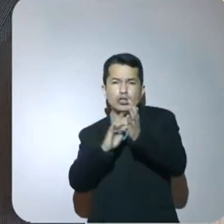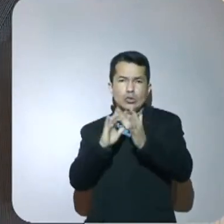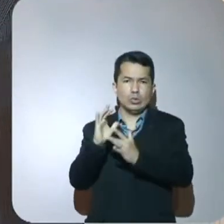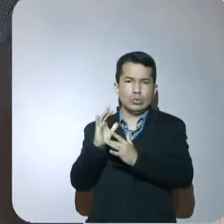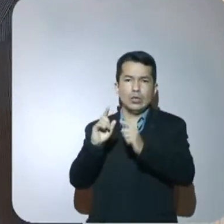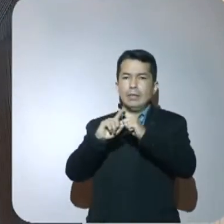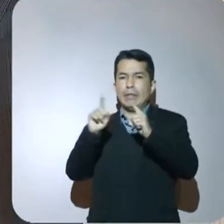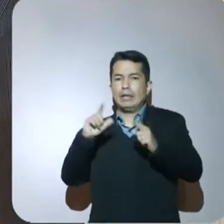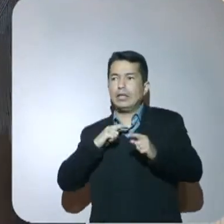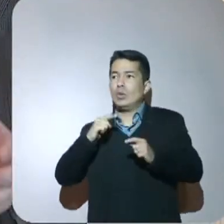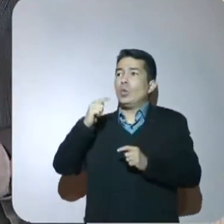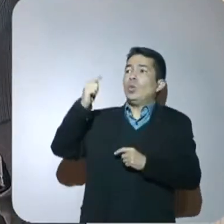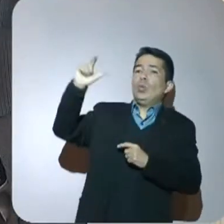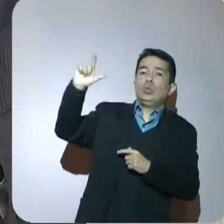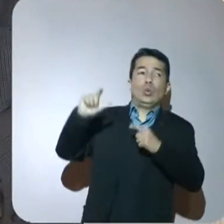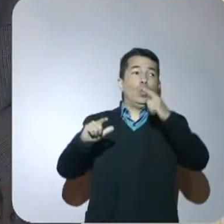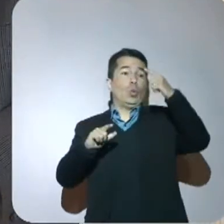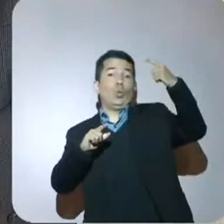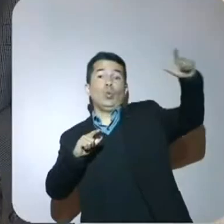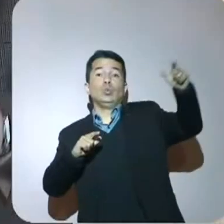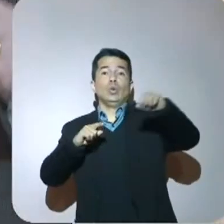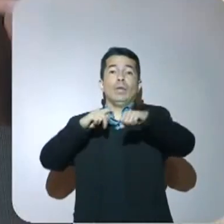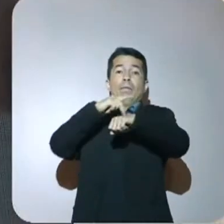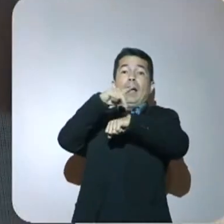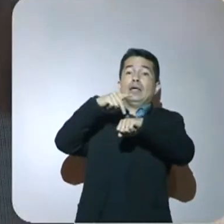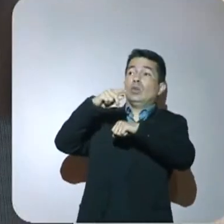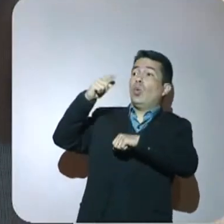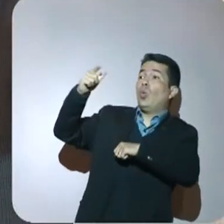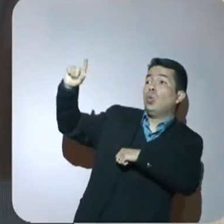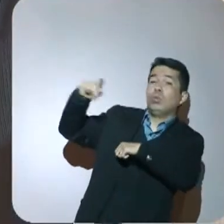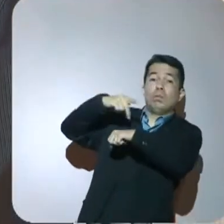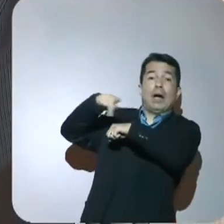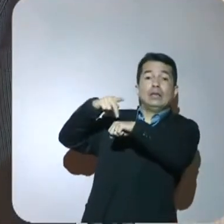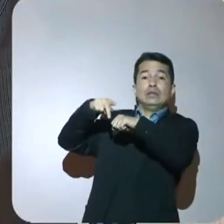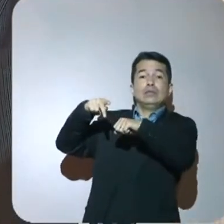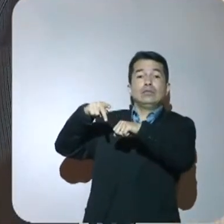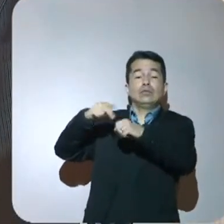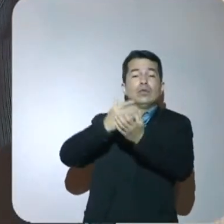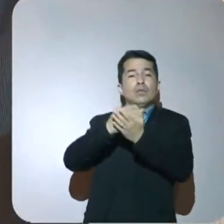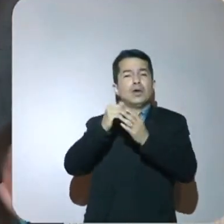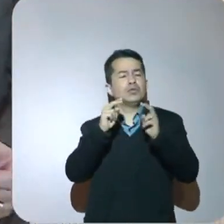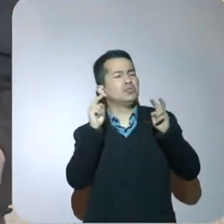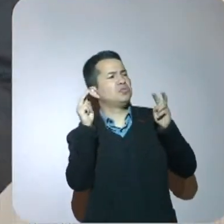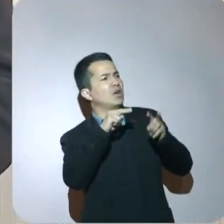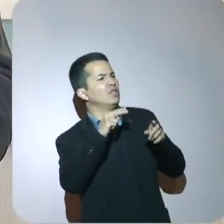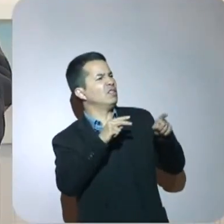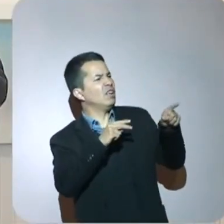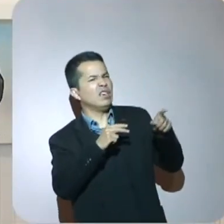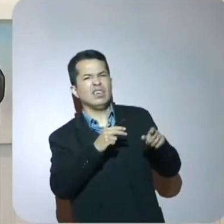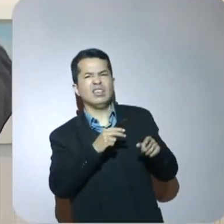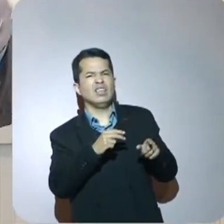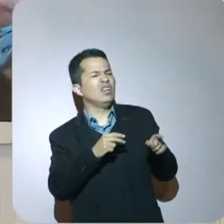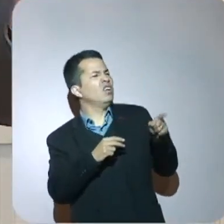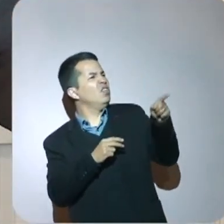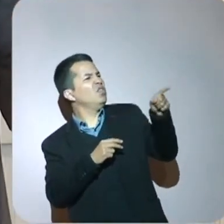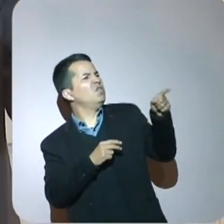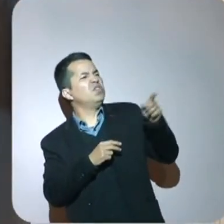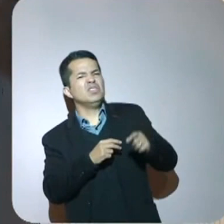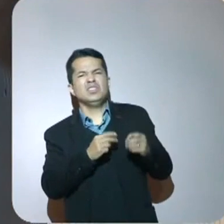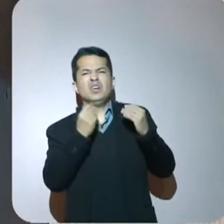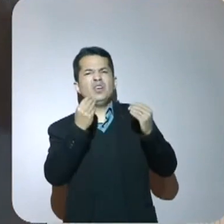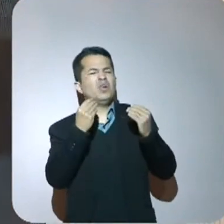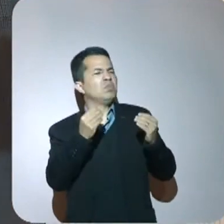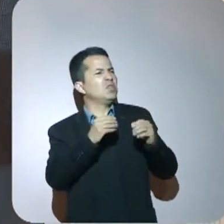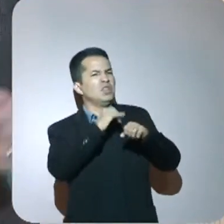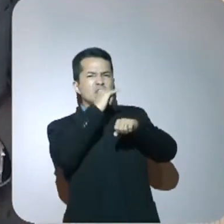fora da terra de Israel começaram a se queixar dos que tinham sido criados em Israel. E a queixa deles era que as